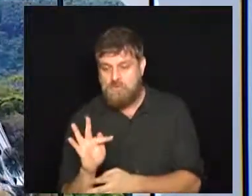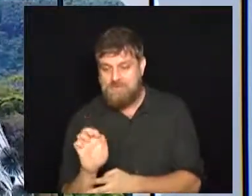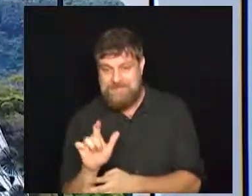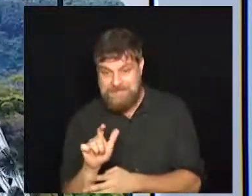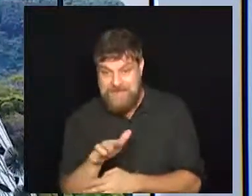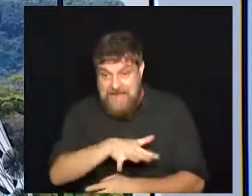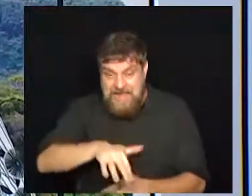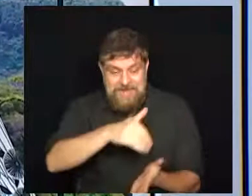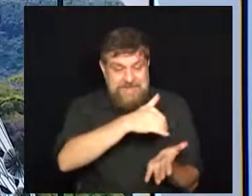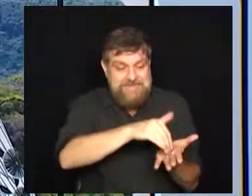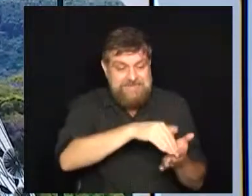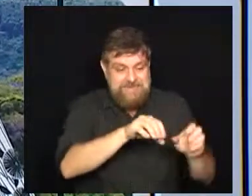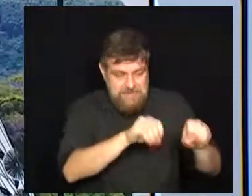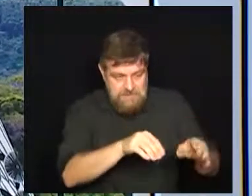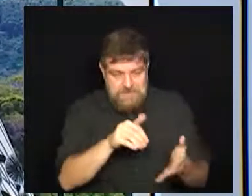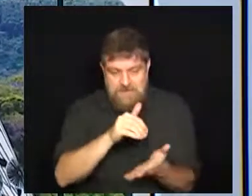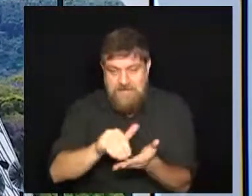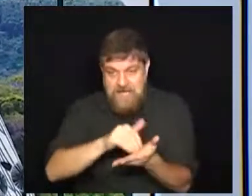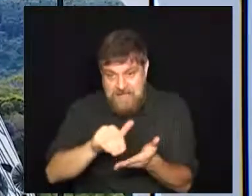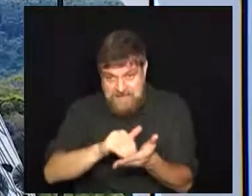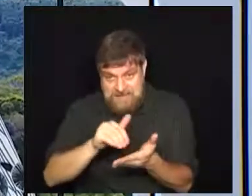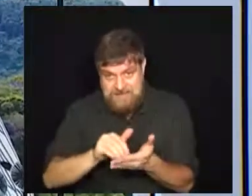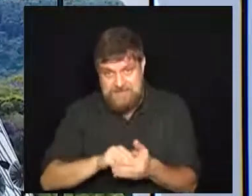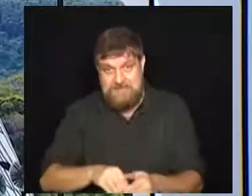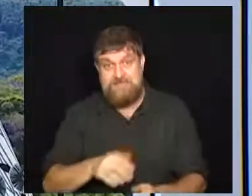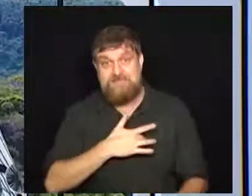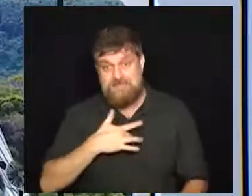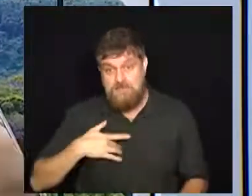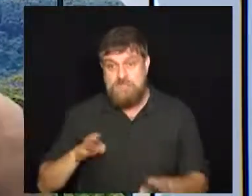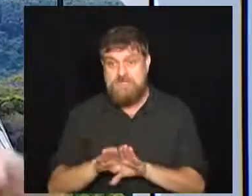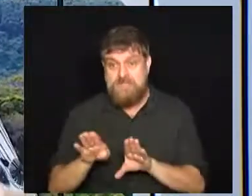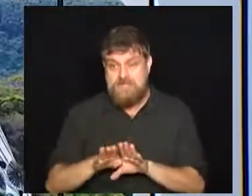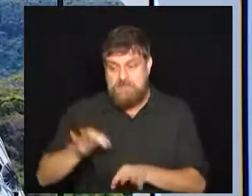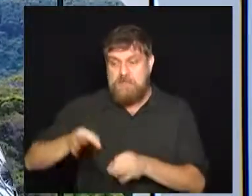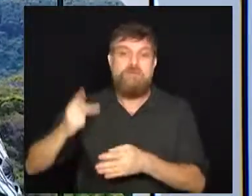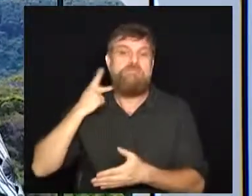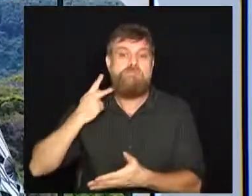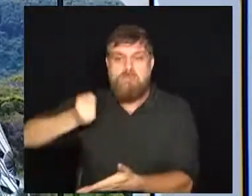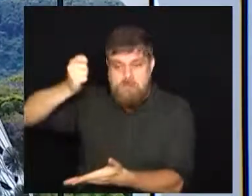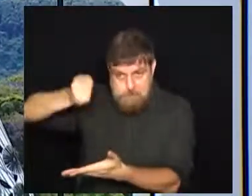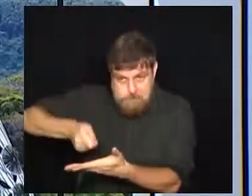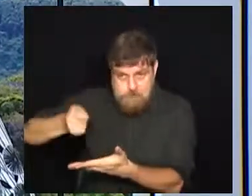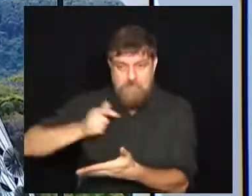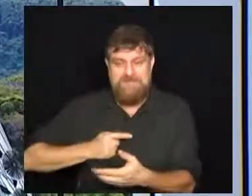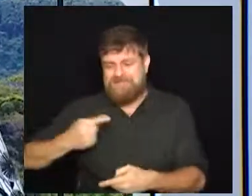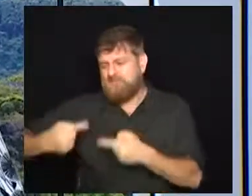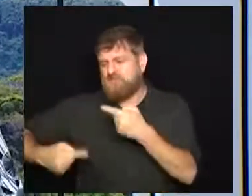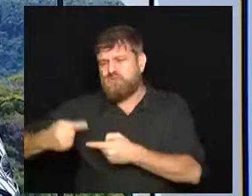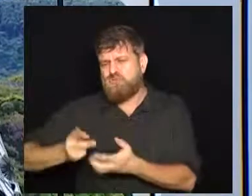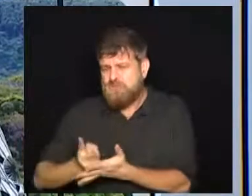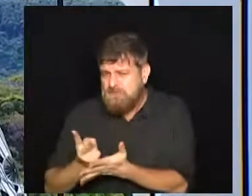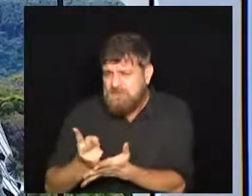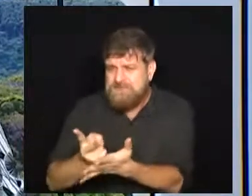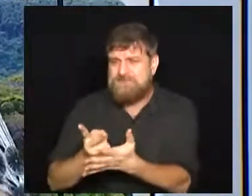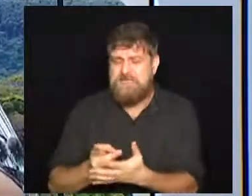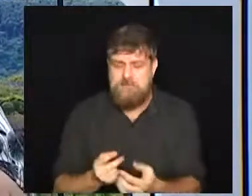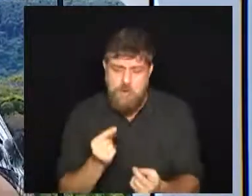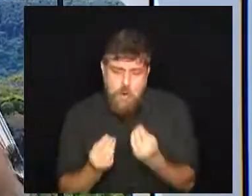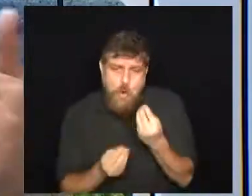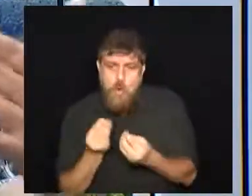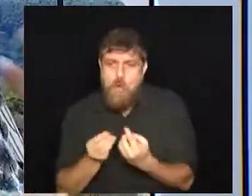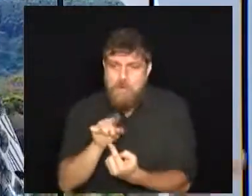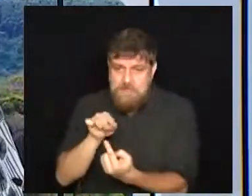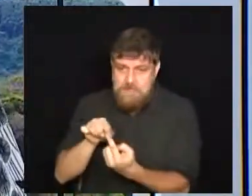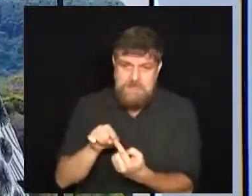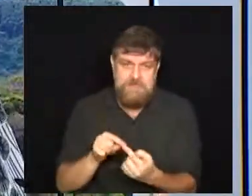saúde e também as promotoras legais populares. Nós estamos sempre discutindo, sempre procurando ajudar. Por exemplo, a OAB,